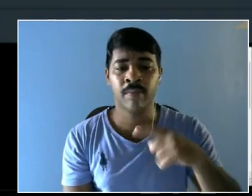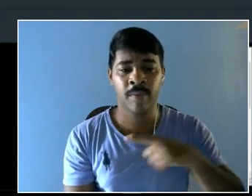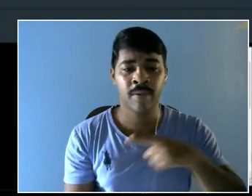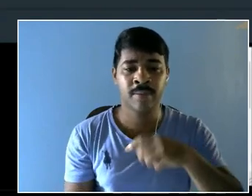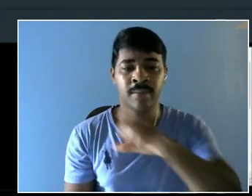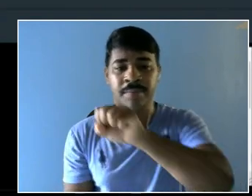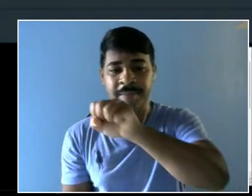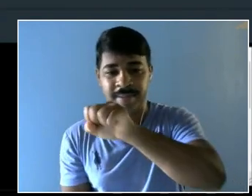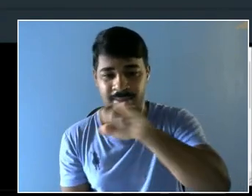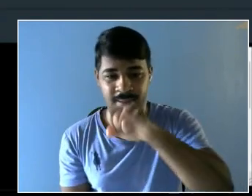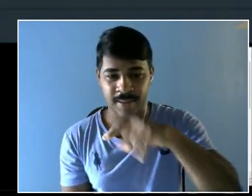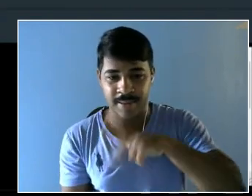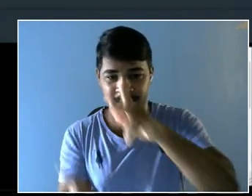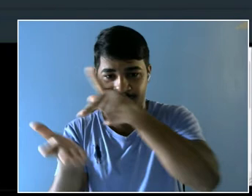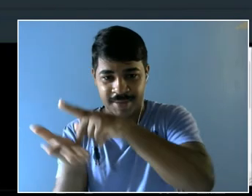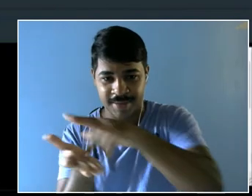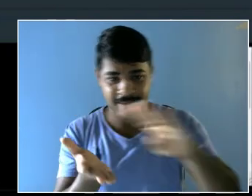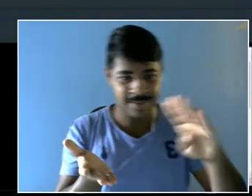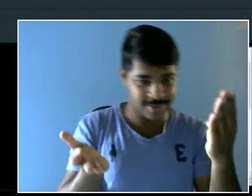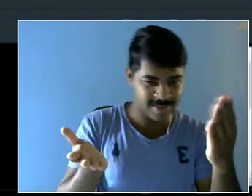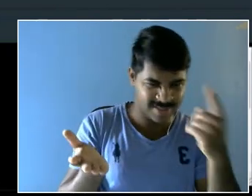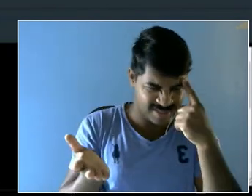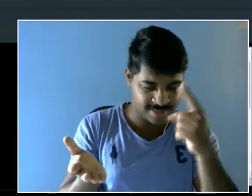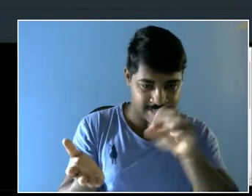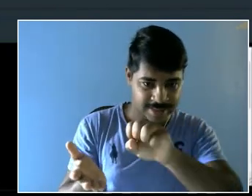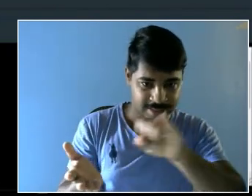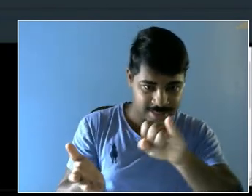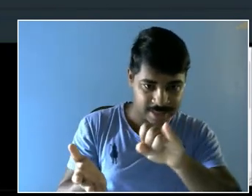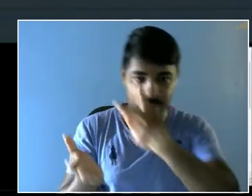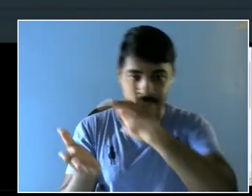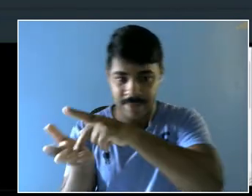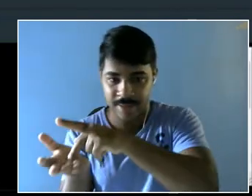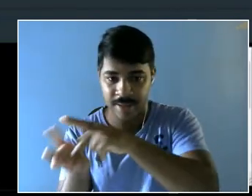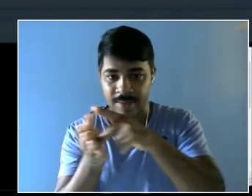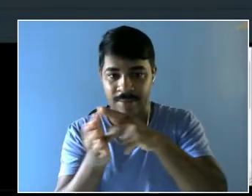e falso, no enquanto tem uma condição que dá verdadeiro e falso.